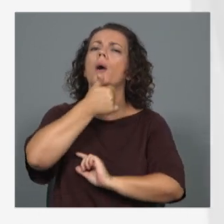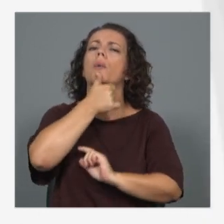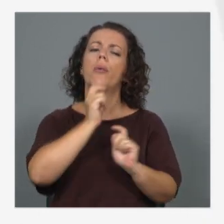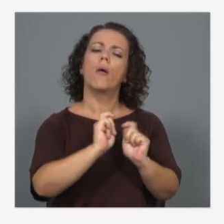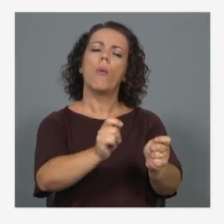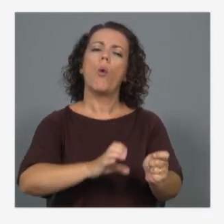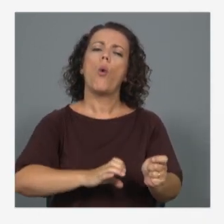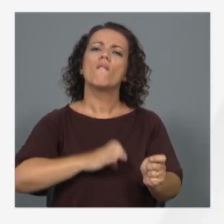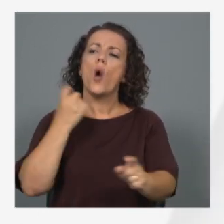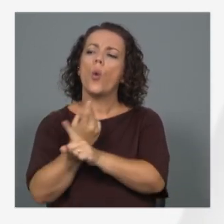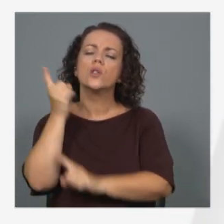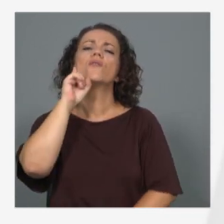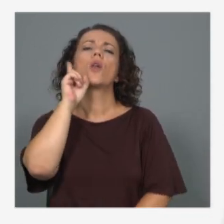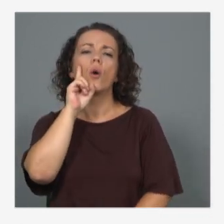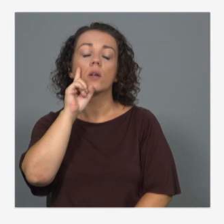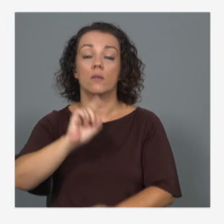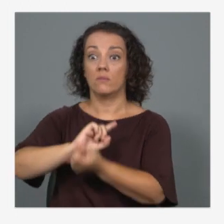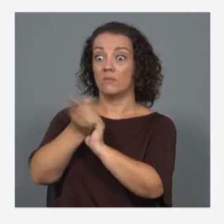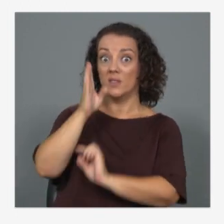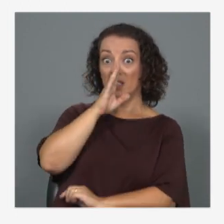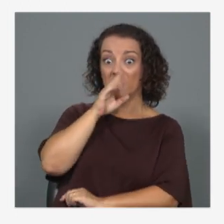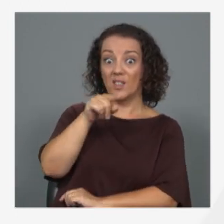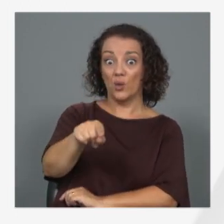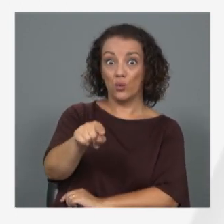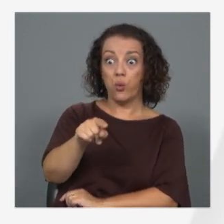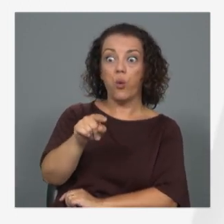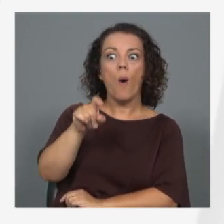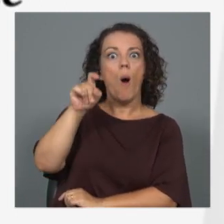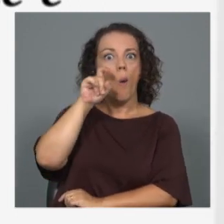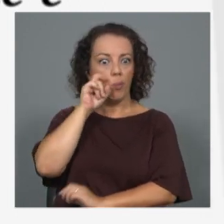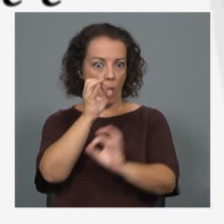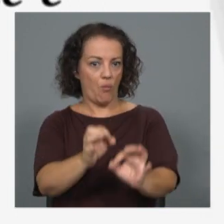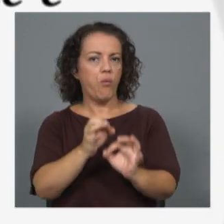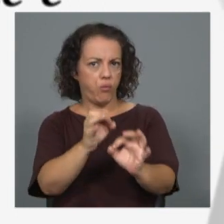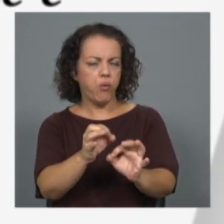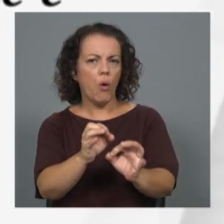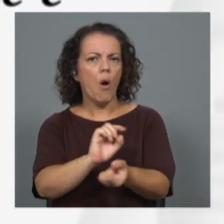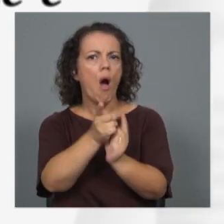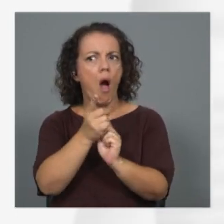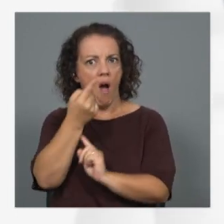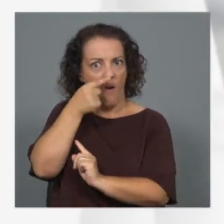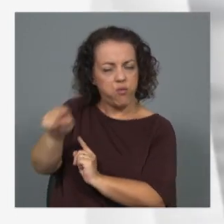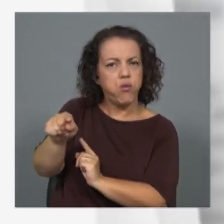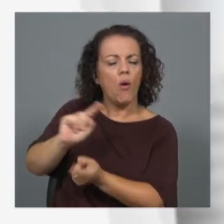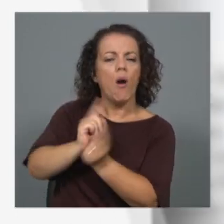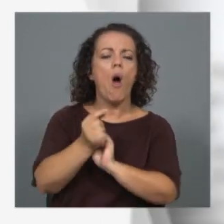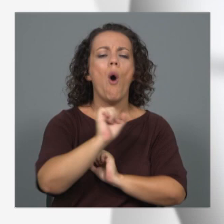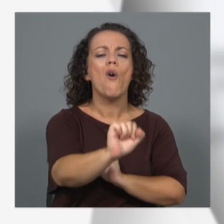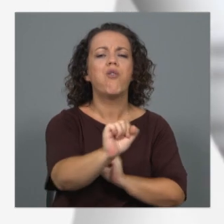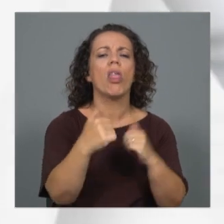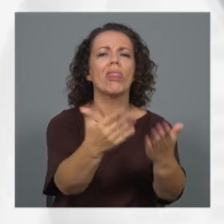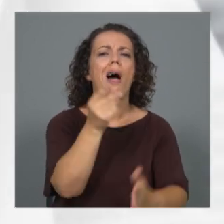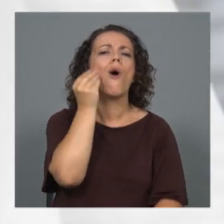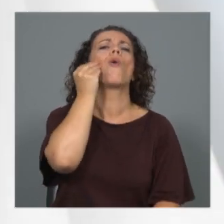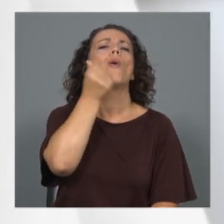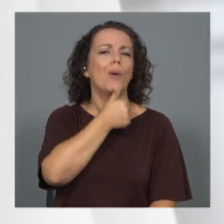verdadeiro bem? E se não fostes fiéis no bem alheio, quem vos entregará o que é vosso? Nenhum servo pode